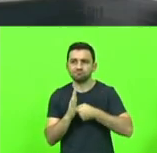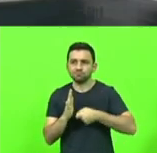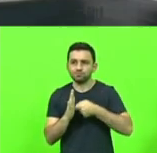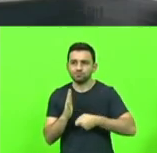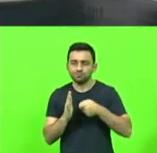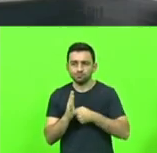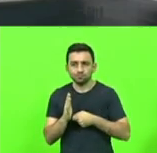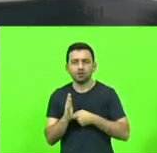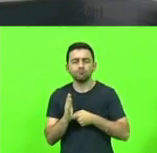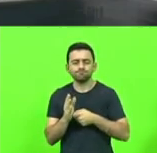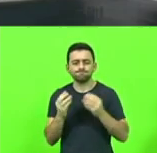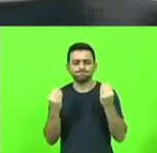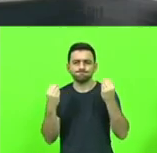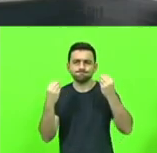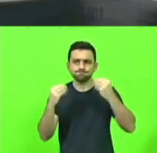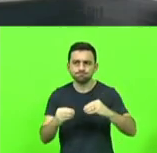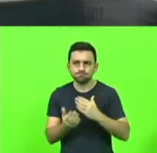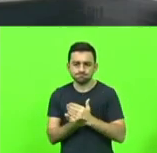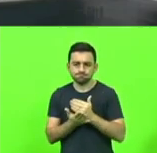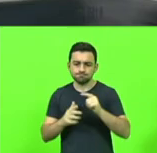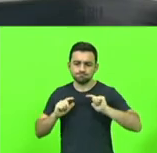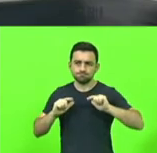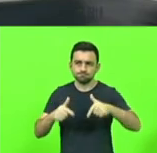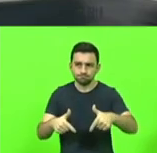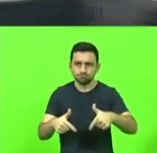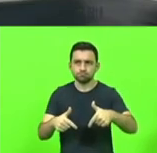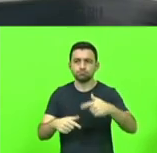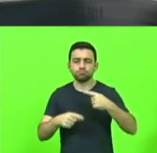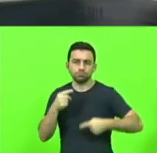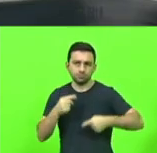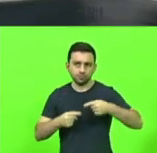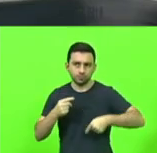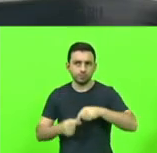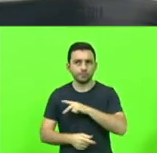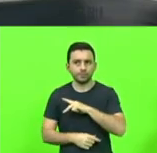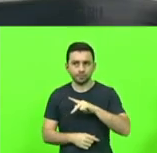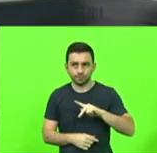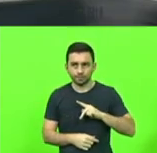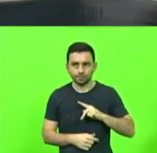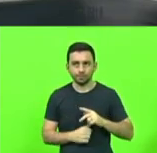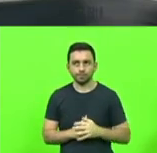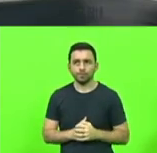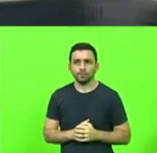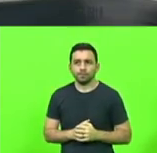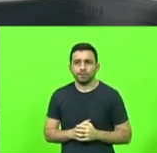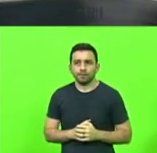implementação e efetivação de políticas públicas.